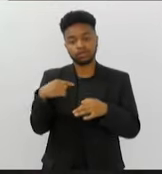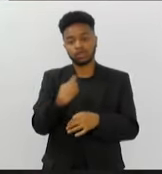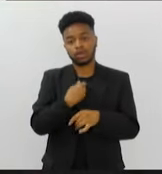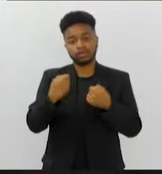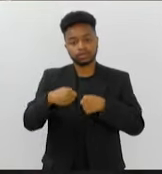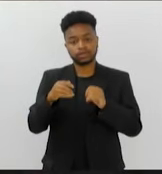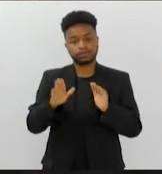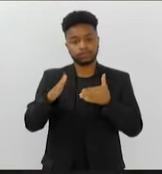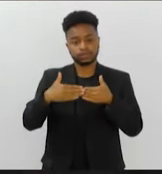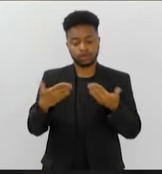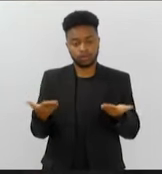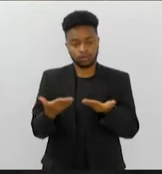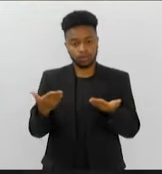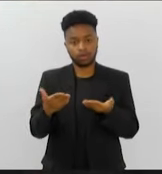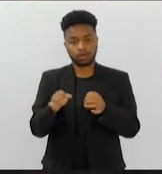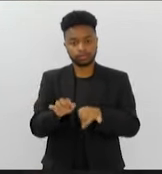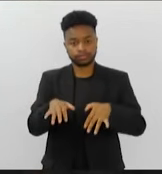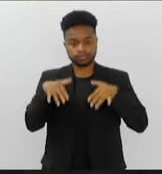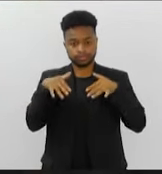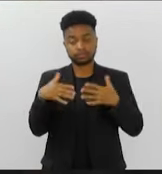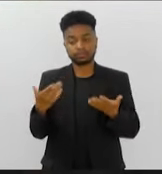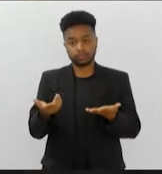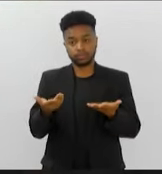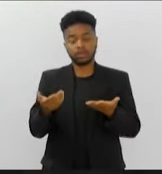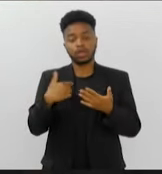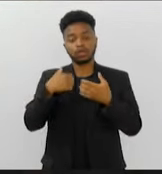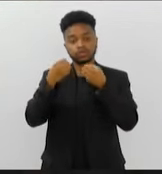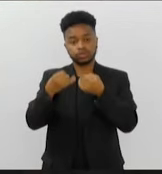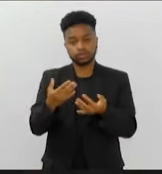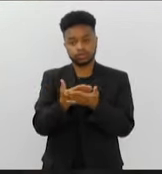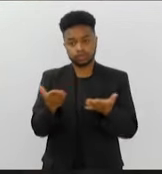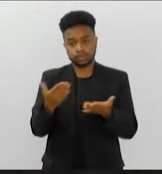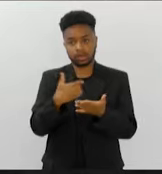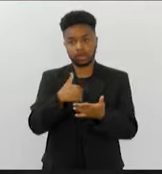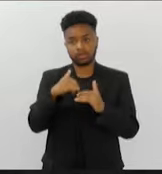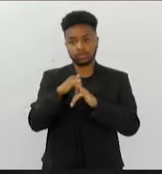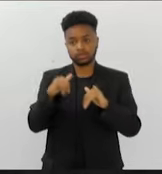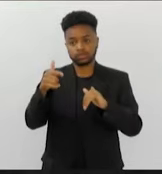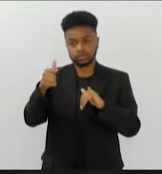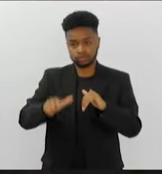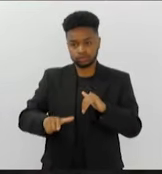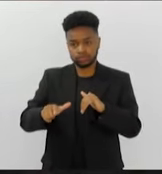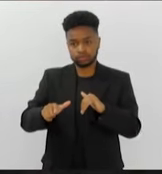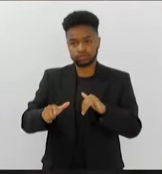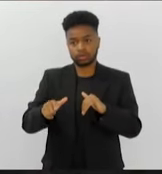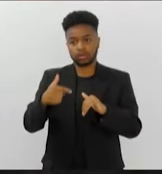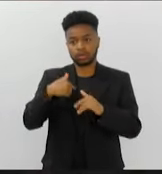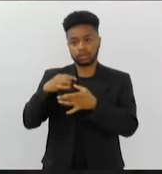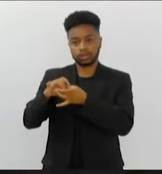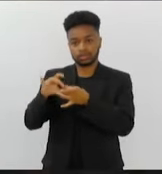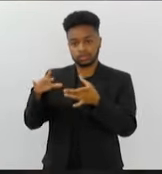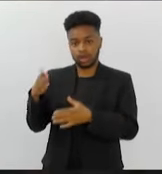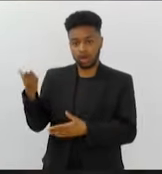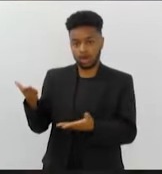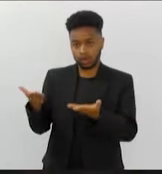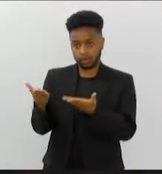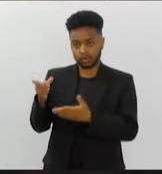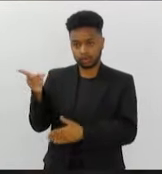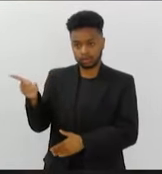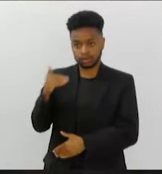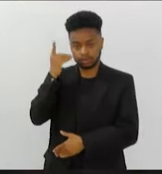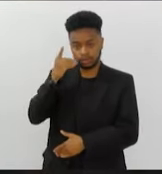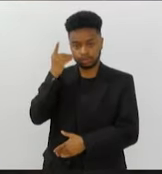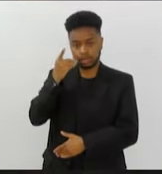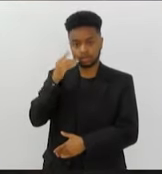encerrar a sessão. Então, só para deixar isto claro, eu queria só reforçar mais uma vez, para passar a palavra agora ao deputado